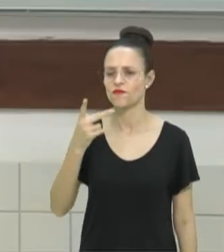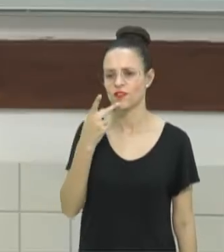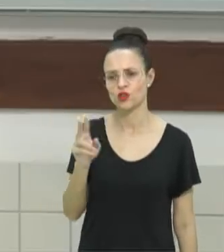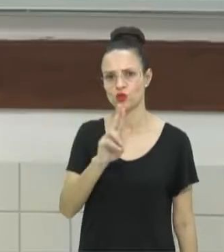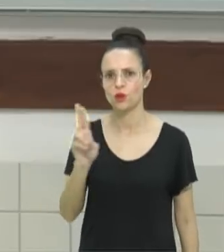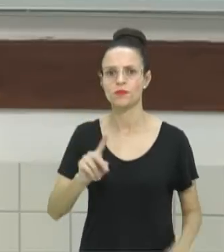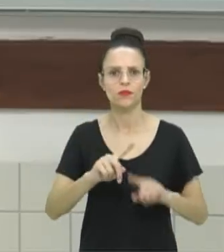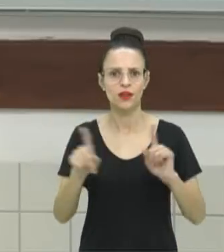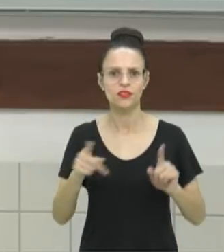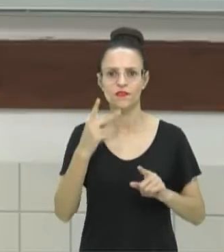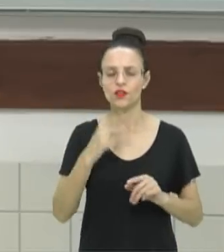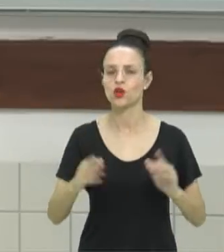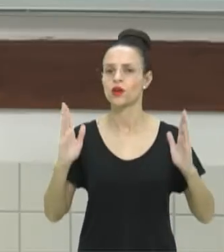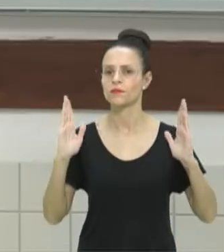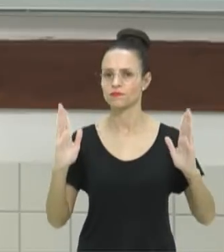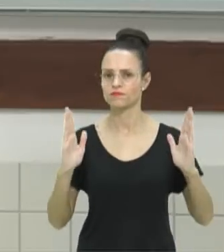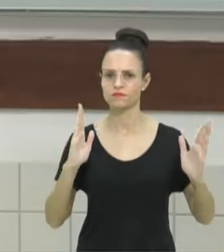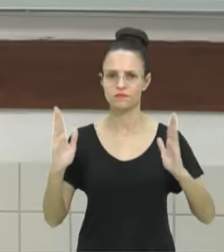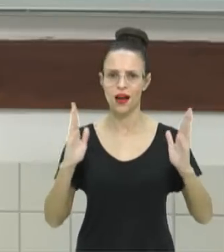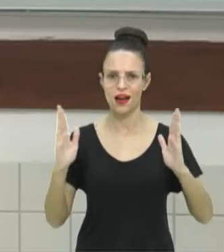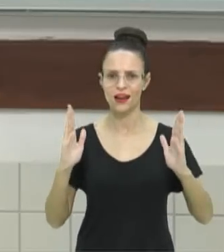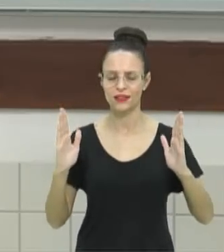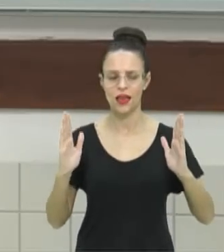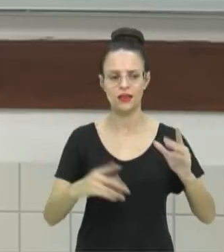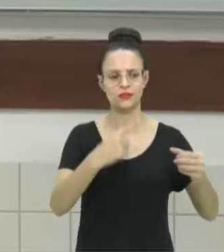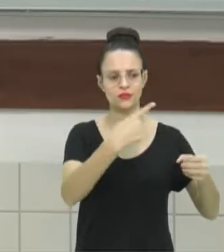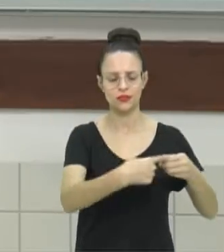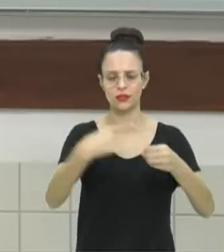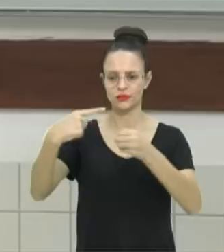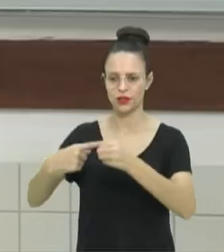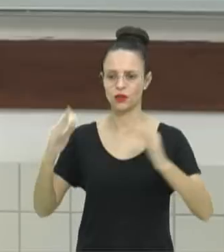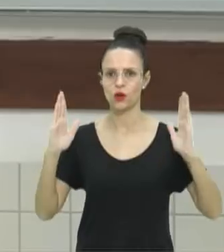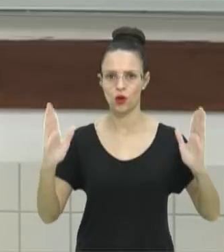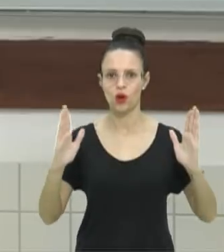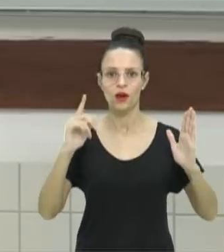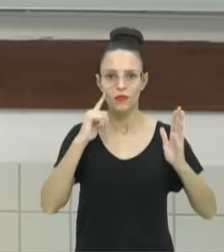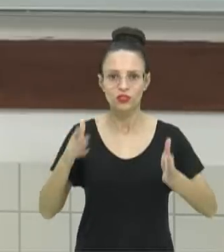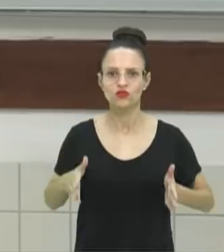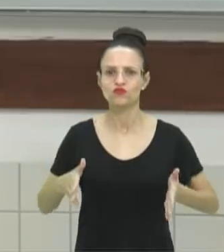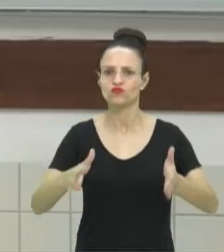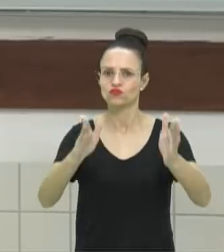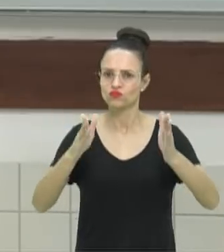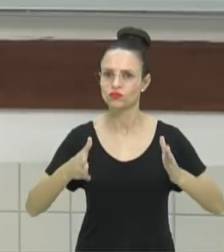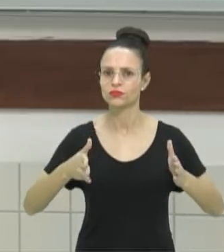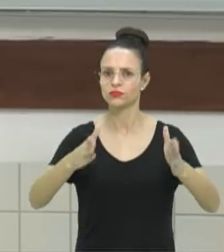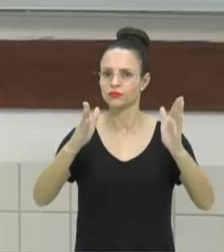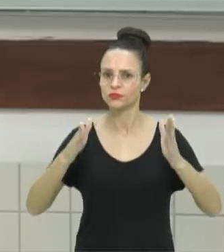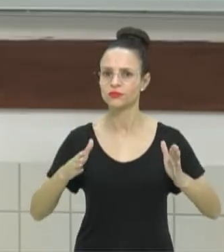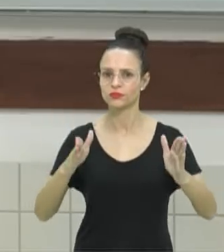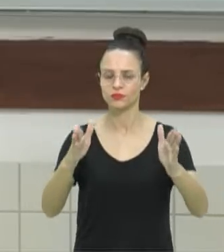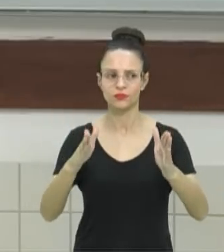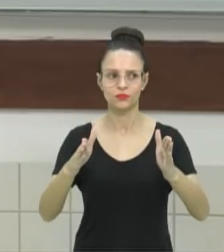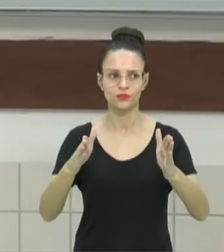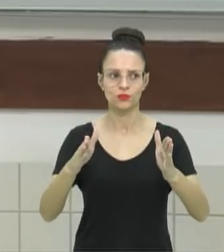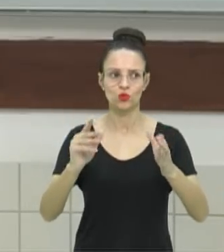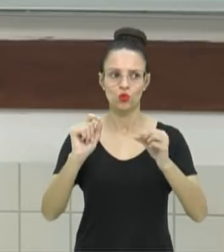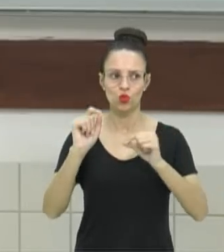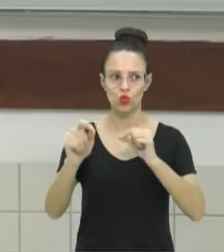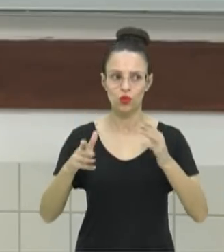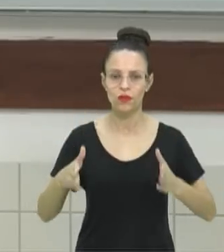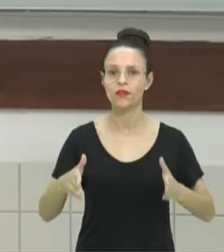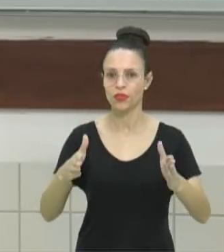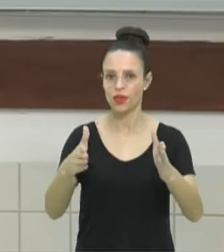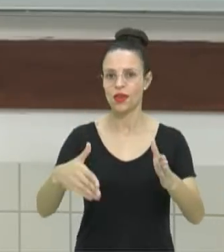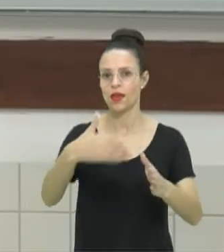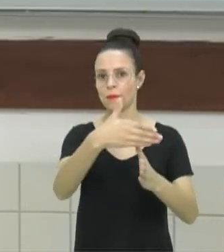ali, trecho que faz divisa com Joinville. Então, imaginem que a estrada é longa e eu tenho um pedaço que